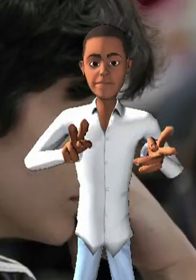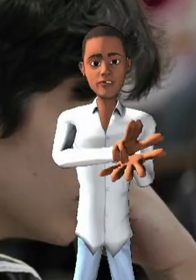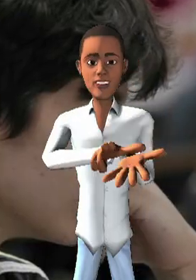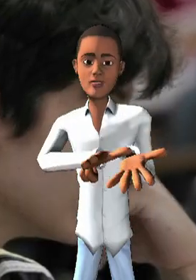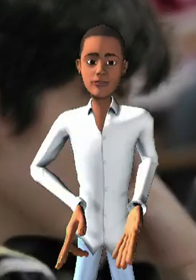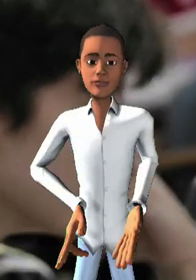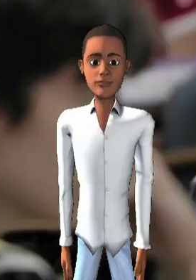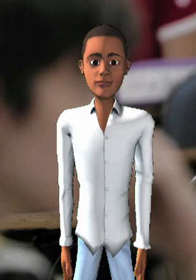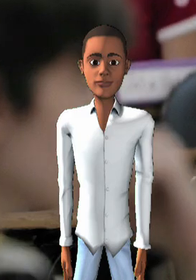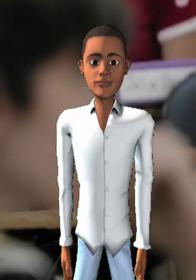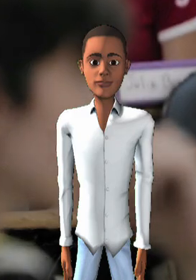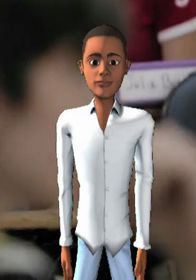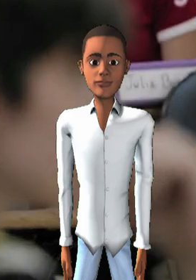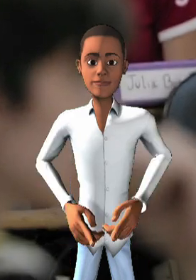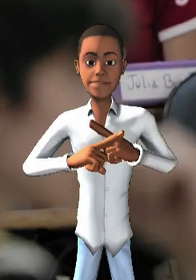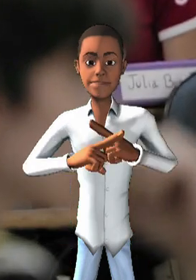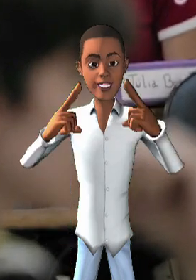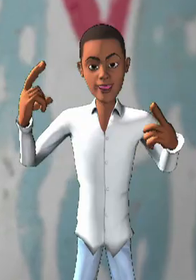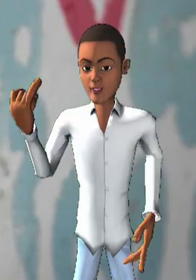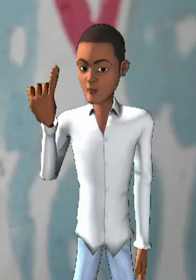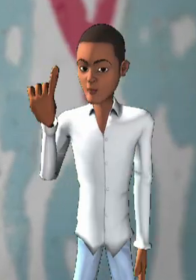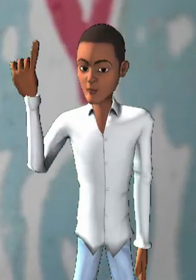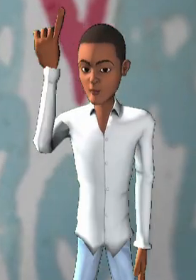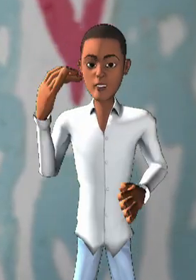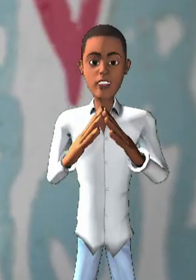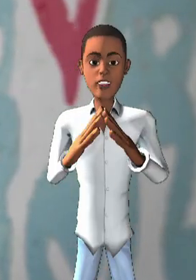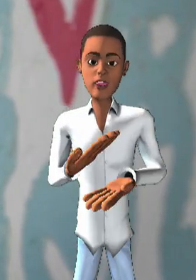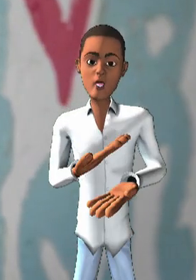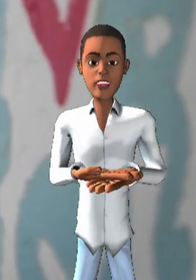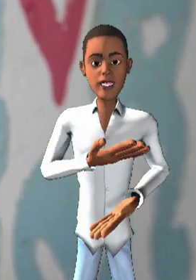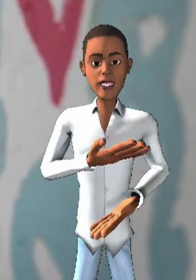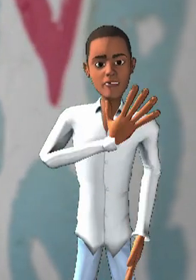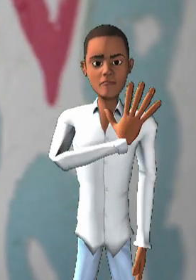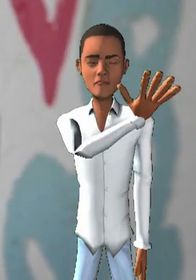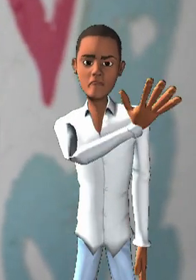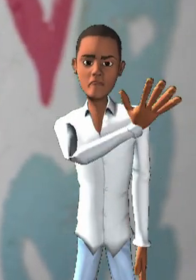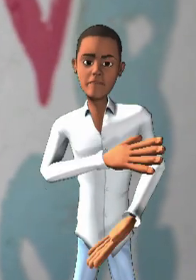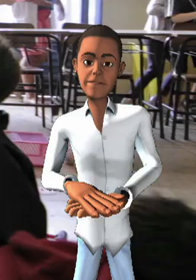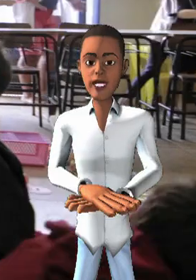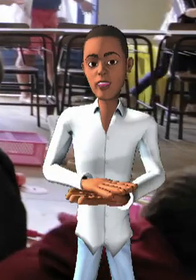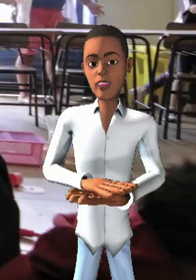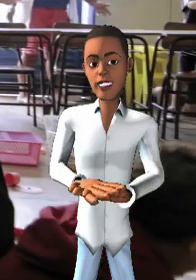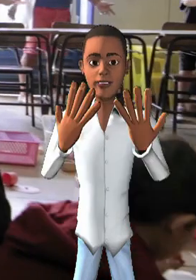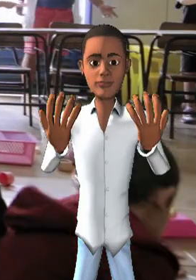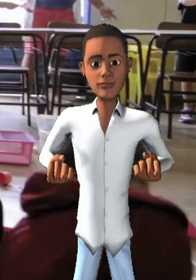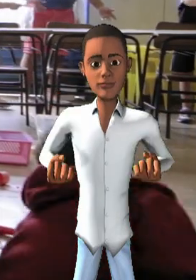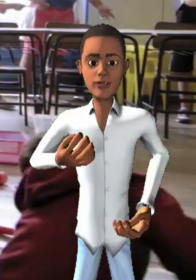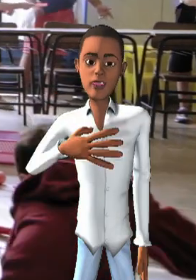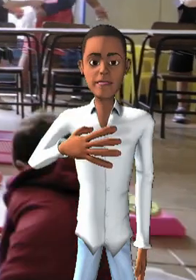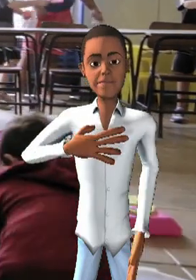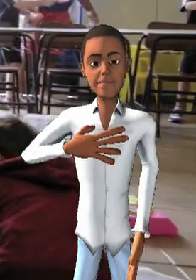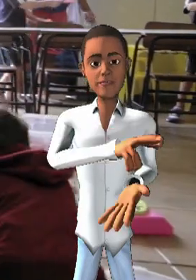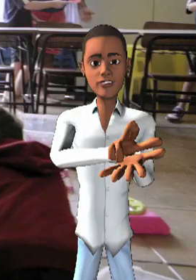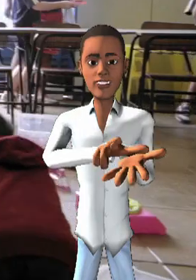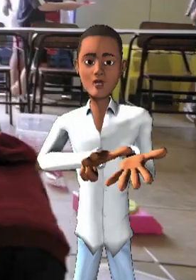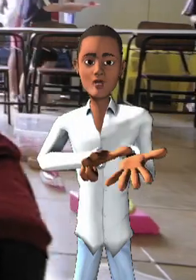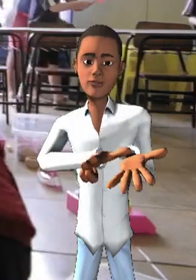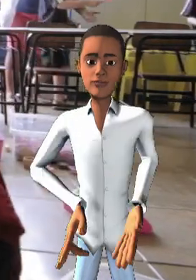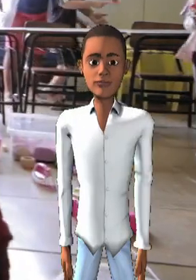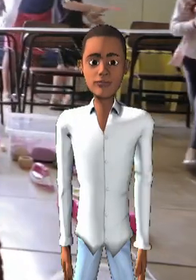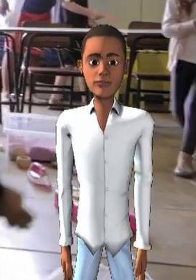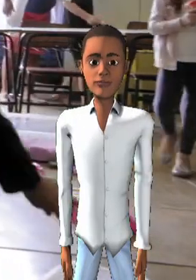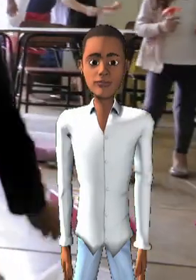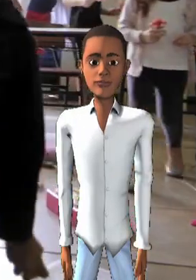homens e mulheres. Para isso, é preciso fazer da escola um ambiente livre de preconceitos e aberta à